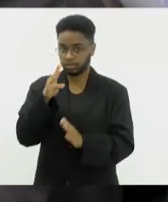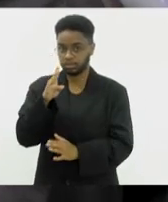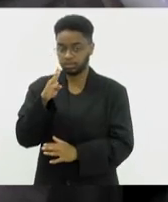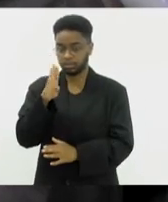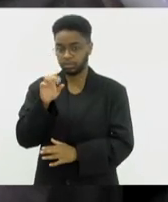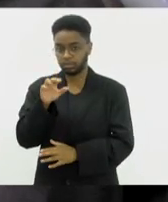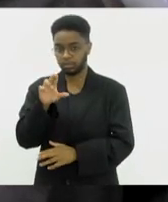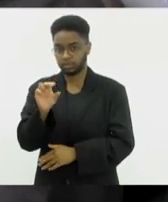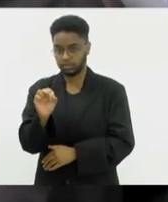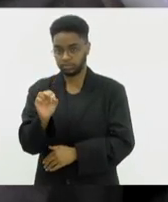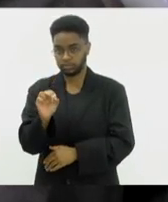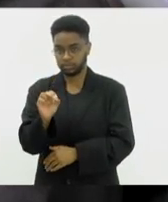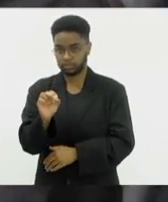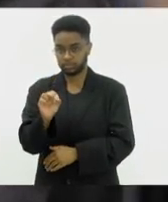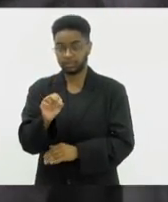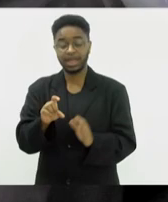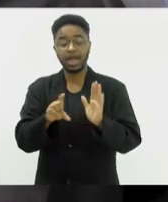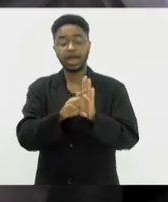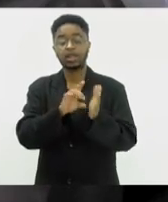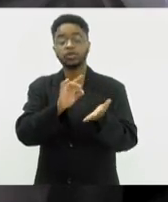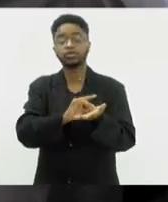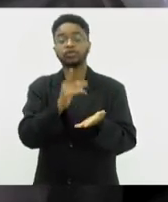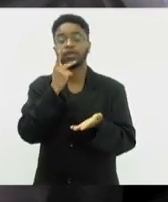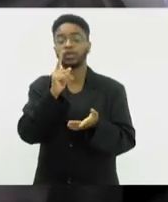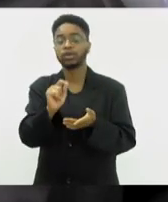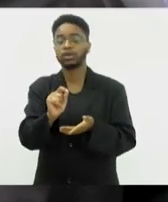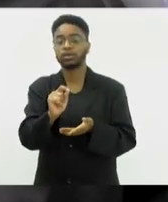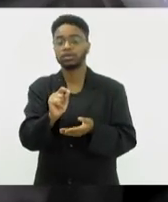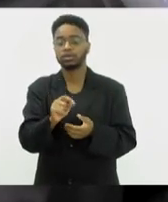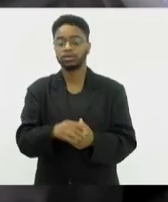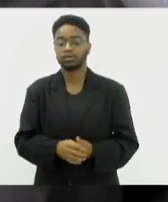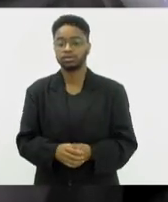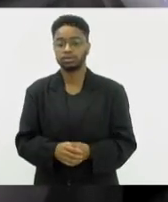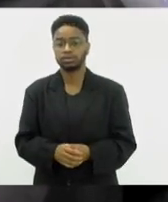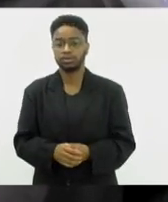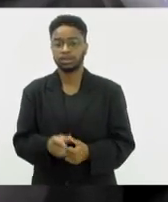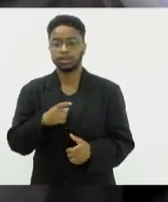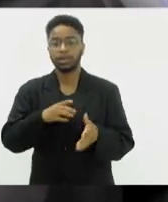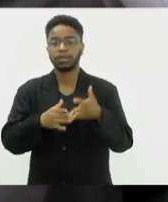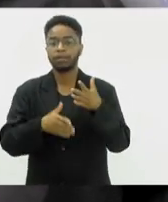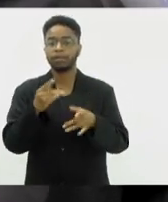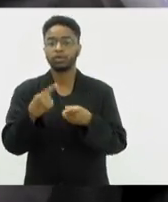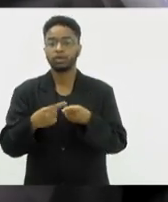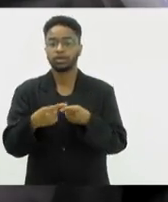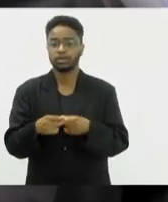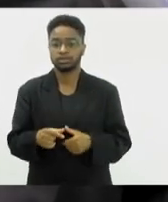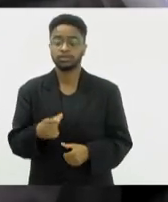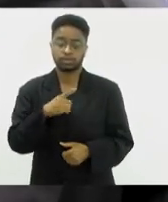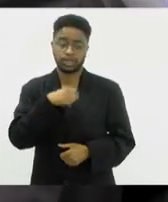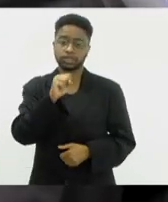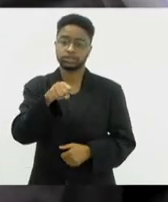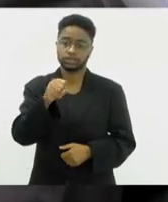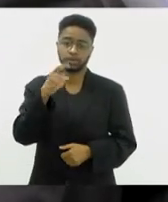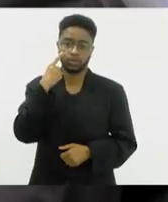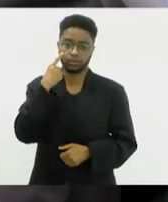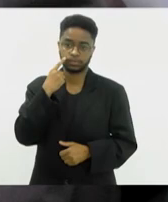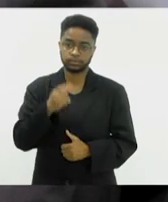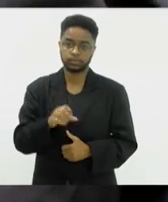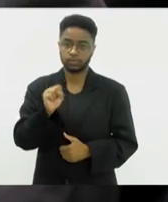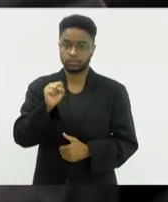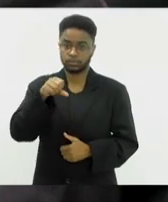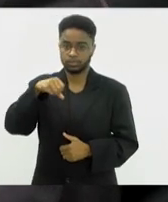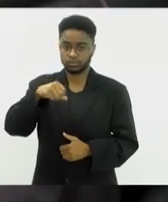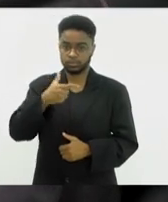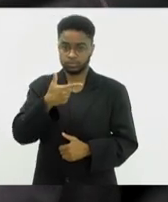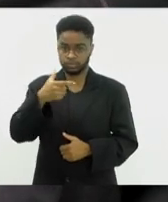qual o que diz a lei original que ele estaria prejudicando? O senhor tem ela aí? Ah, tem. Está aqui, ó.